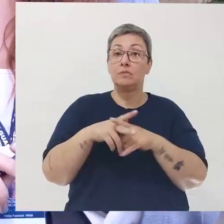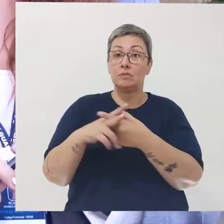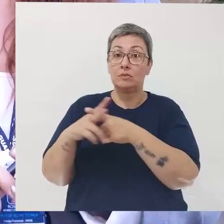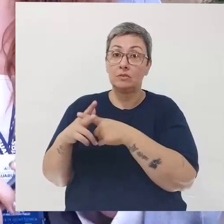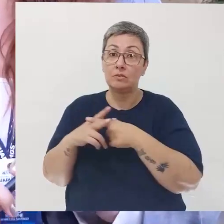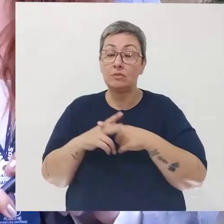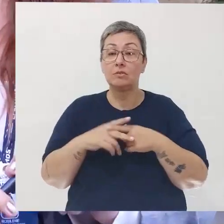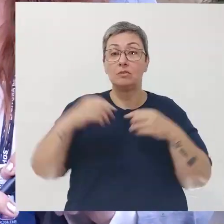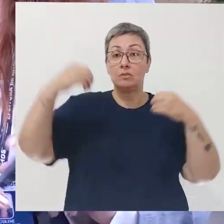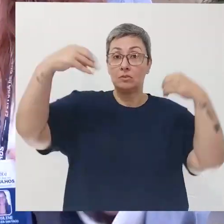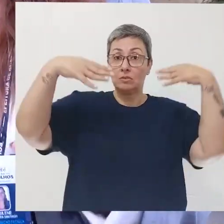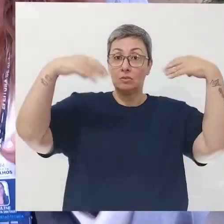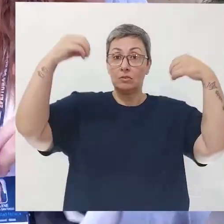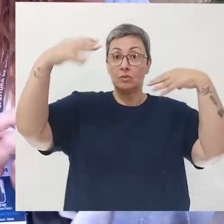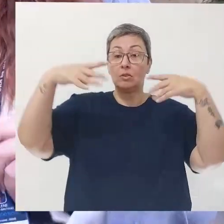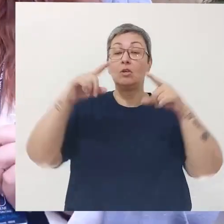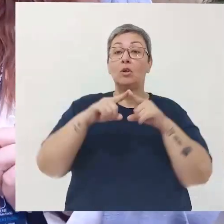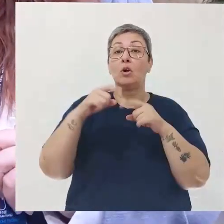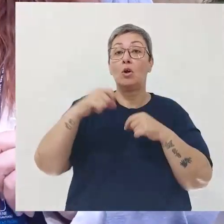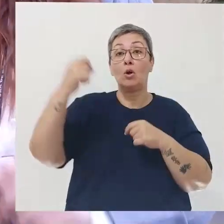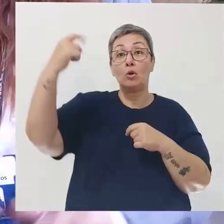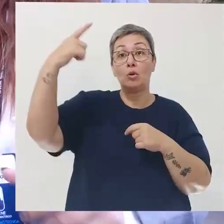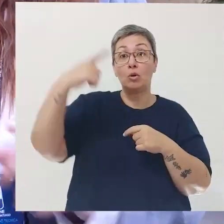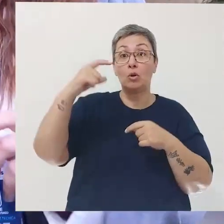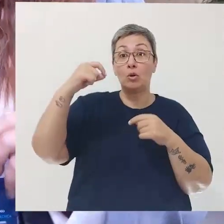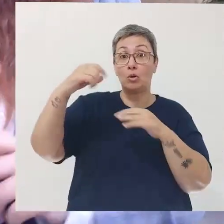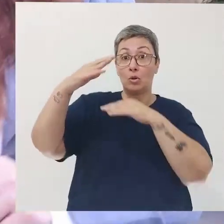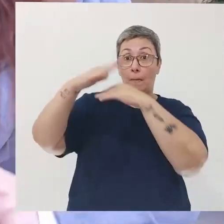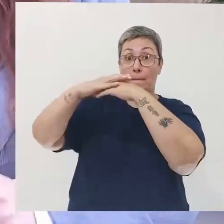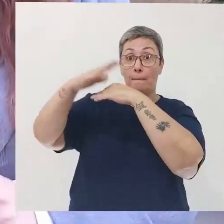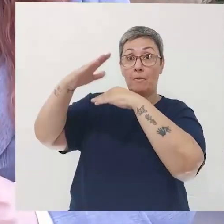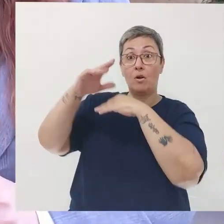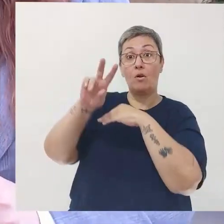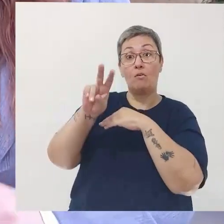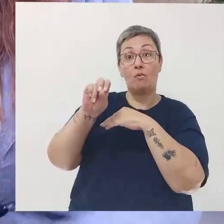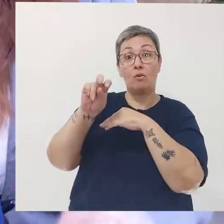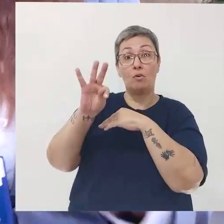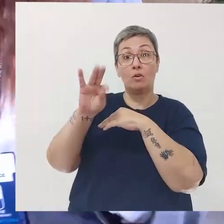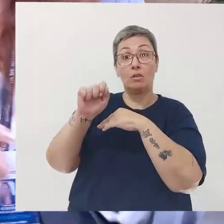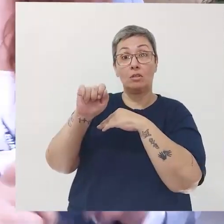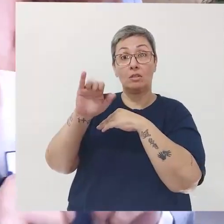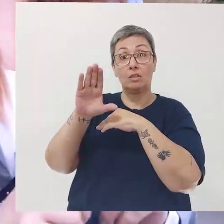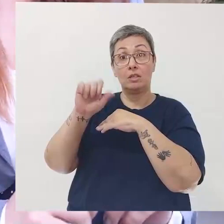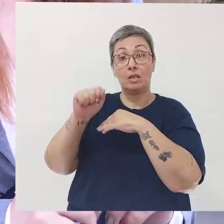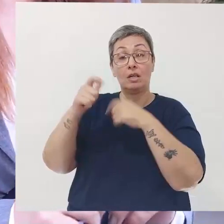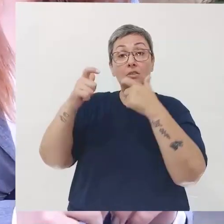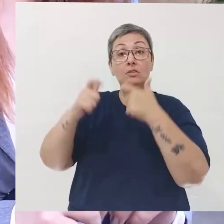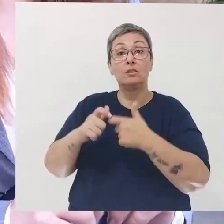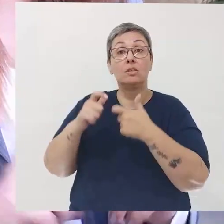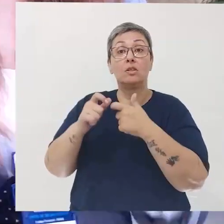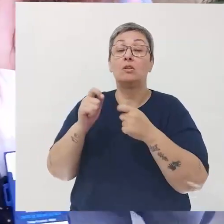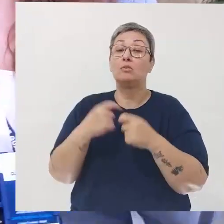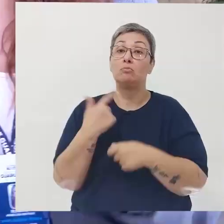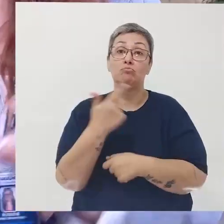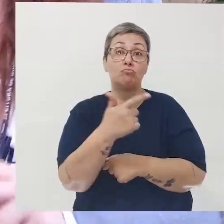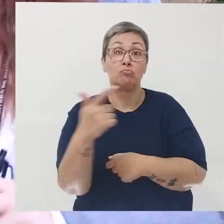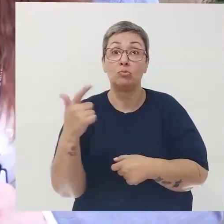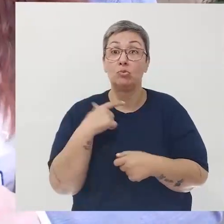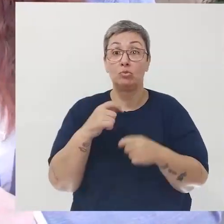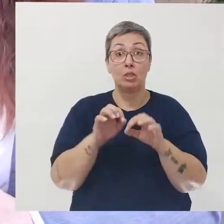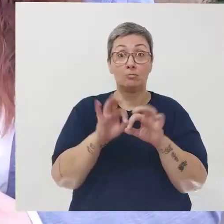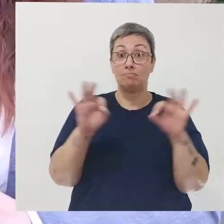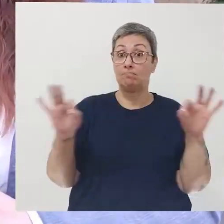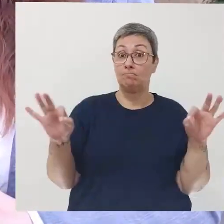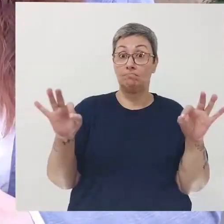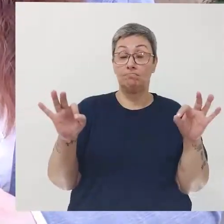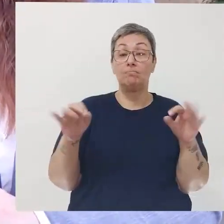as instalações de luminárias com placa solar, placas fotovoltaicas, instaladas em locais onde não existe